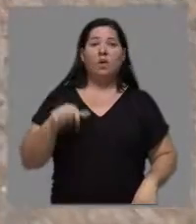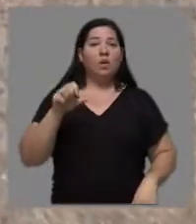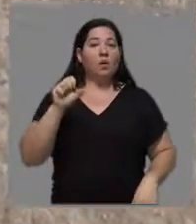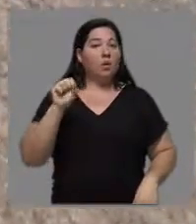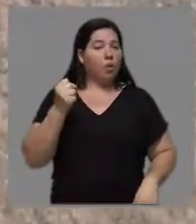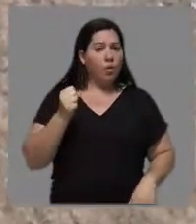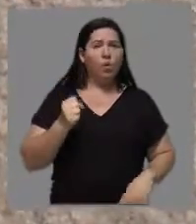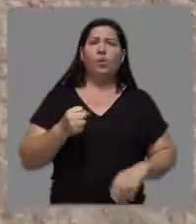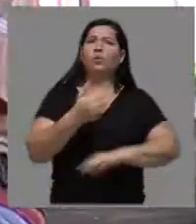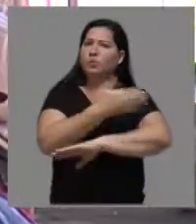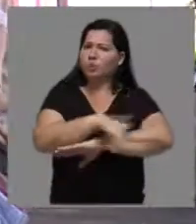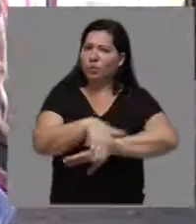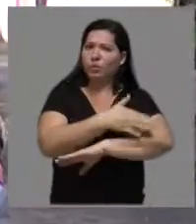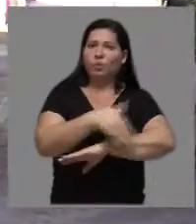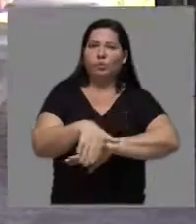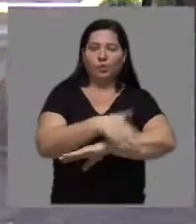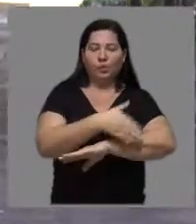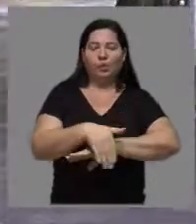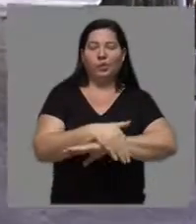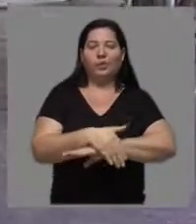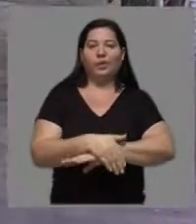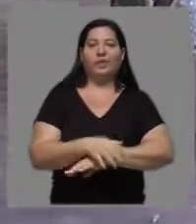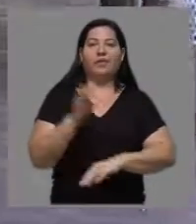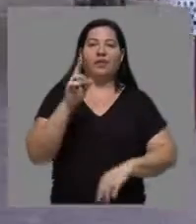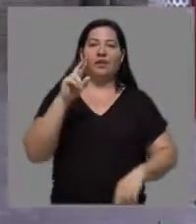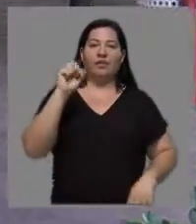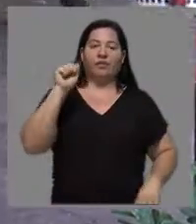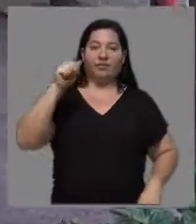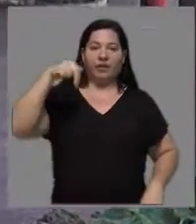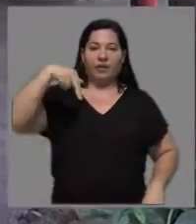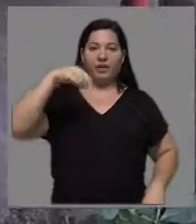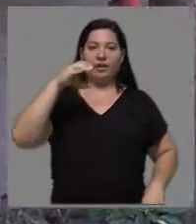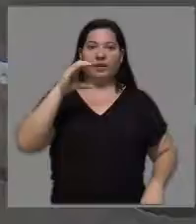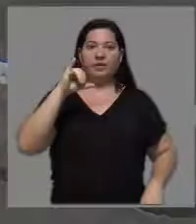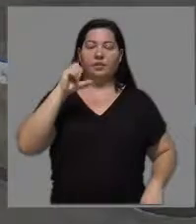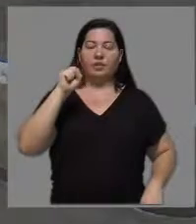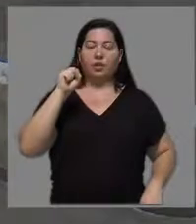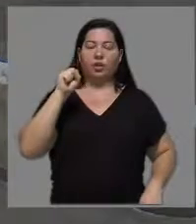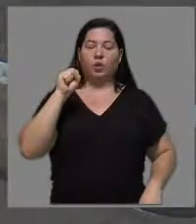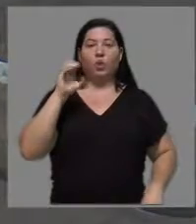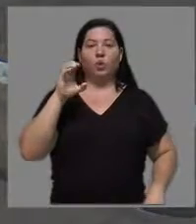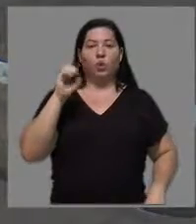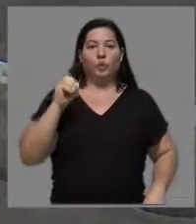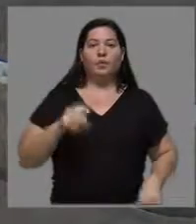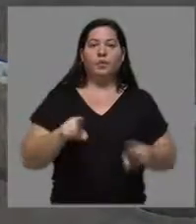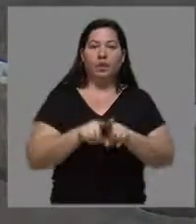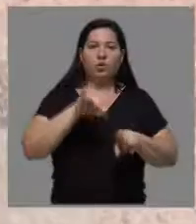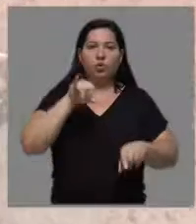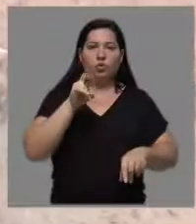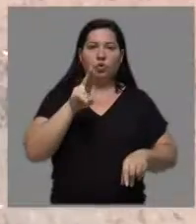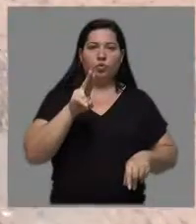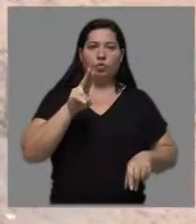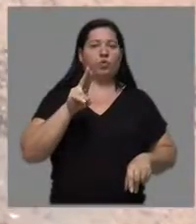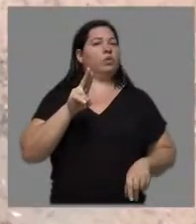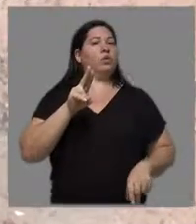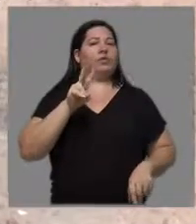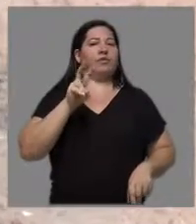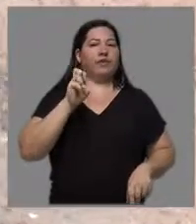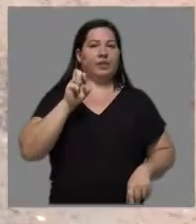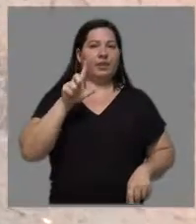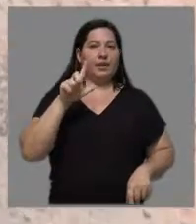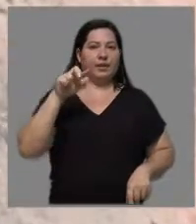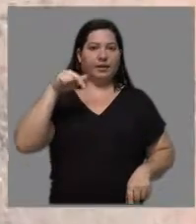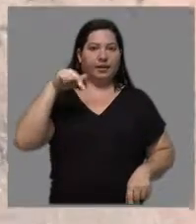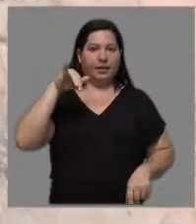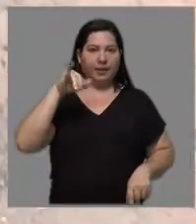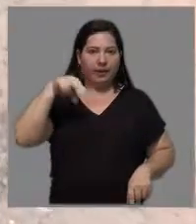Leal, entre outras. Francisco Marreira e Jovelina são moradores do Jardim Eldorado e estão contentes com o trabalho que